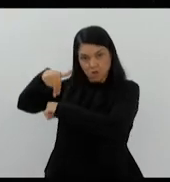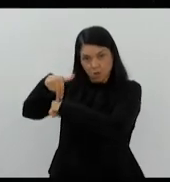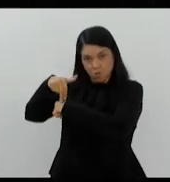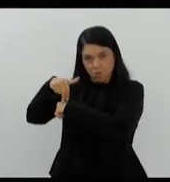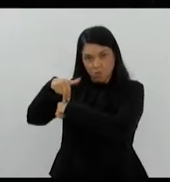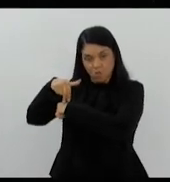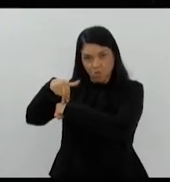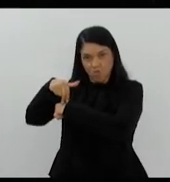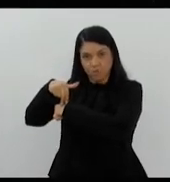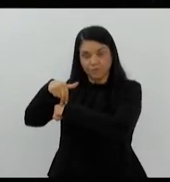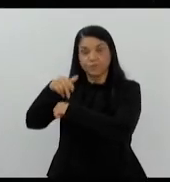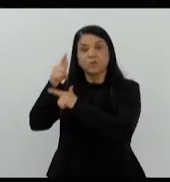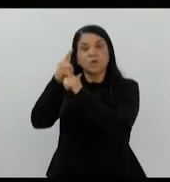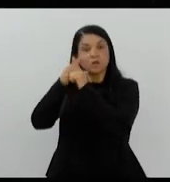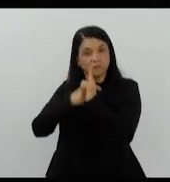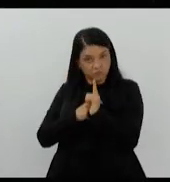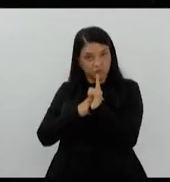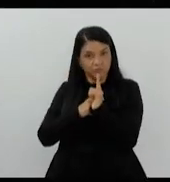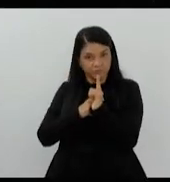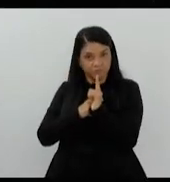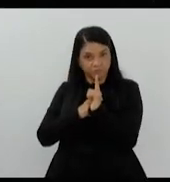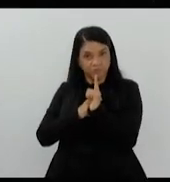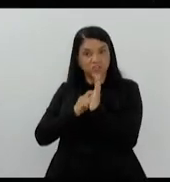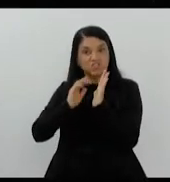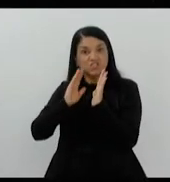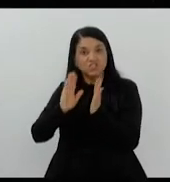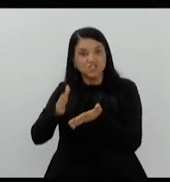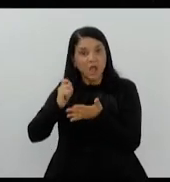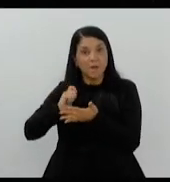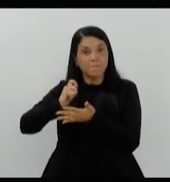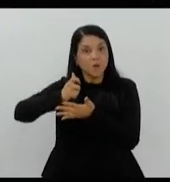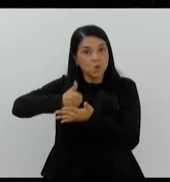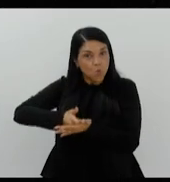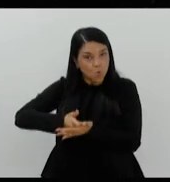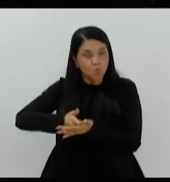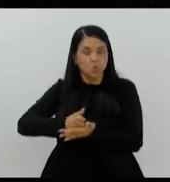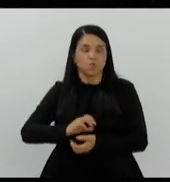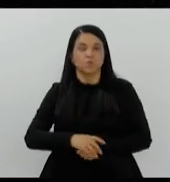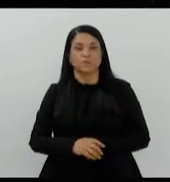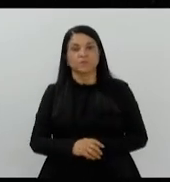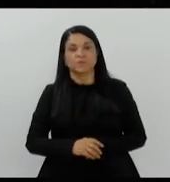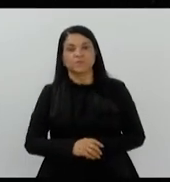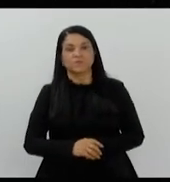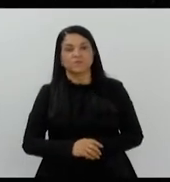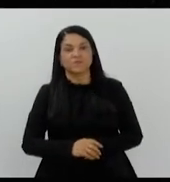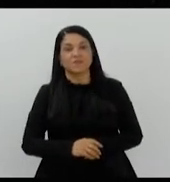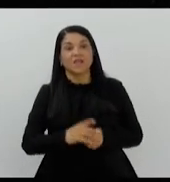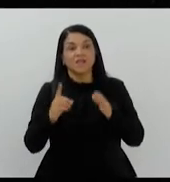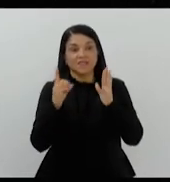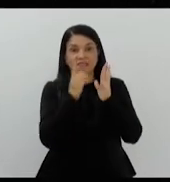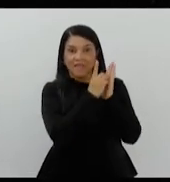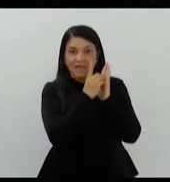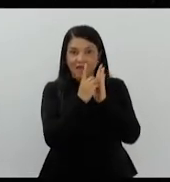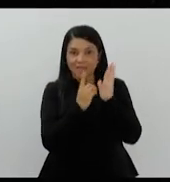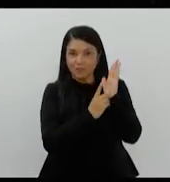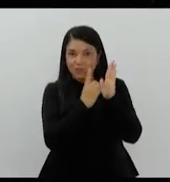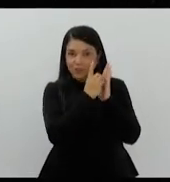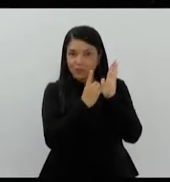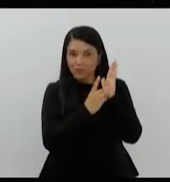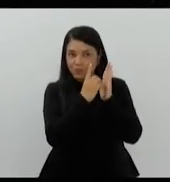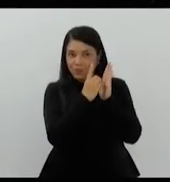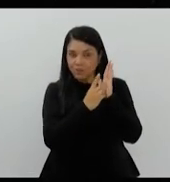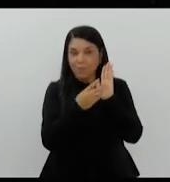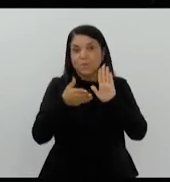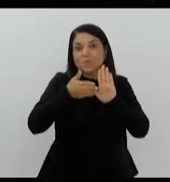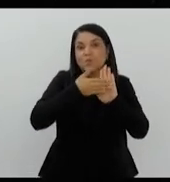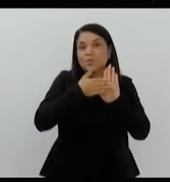função da dívida que ele tem. Ele já pagou da fonte Tesouro. Aí ele fez um decreto propondo fazer o